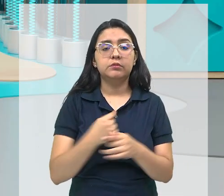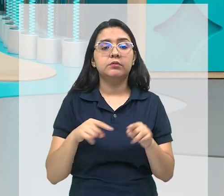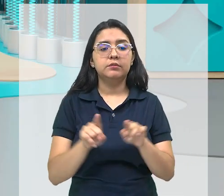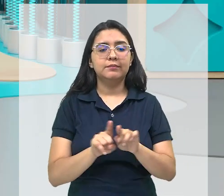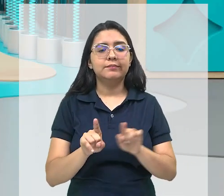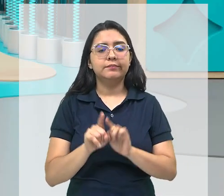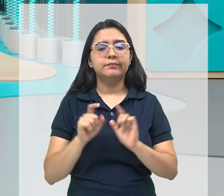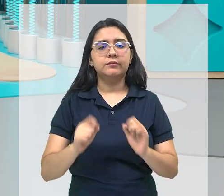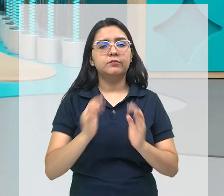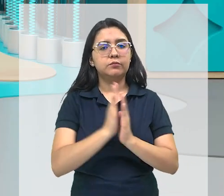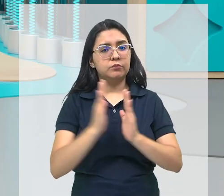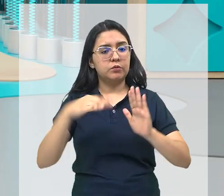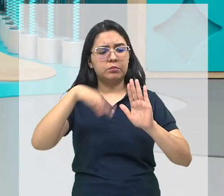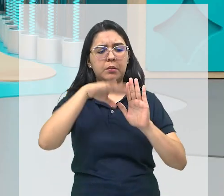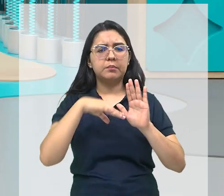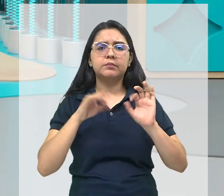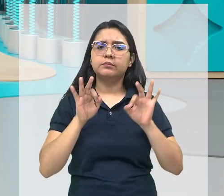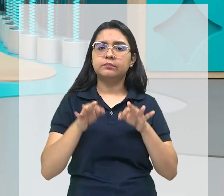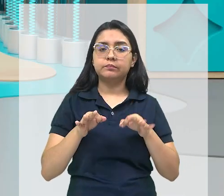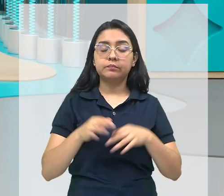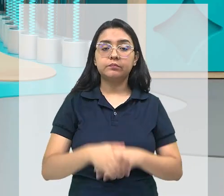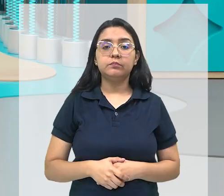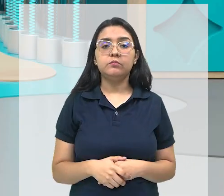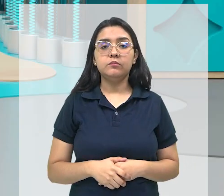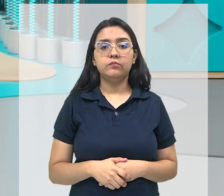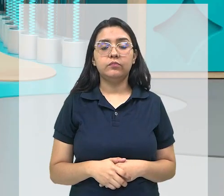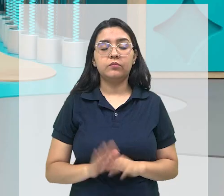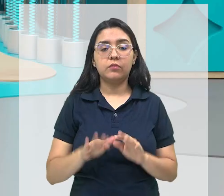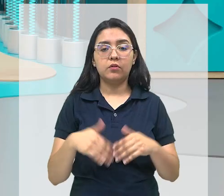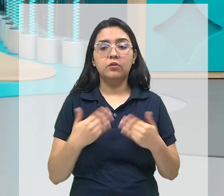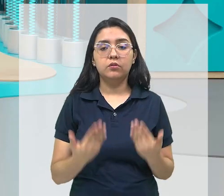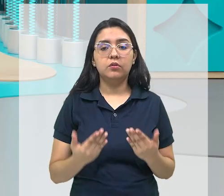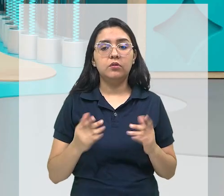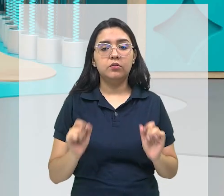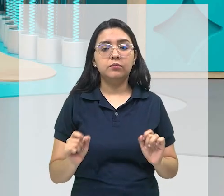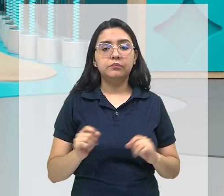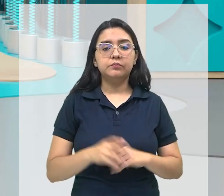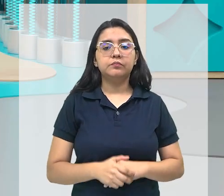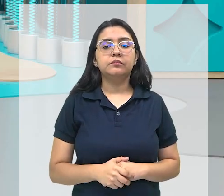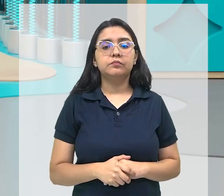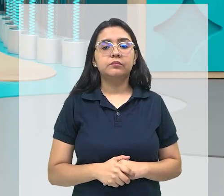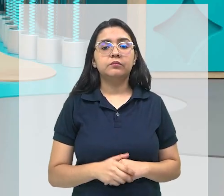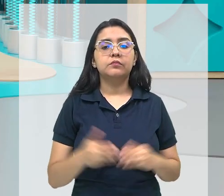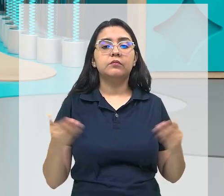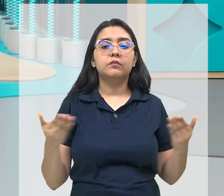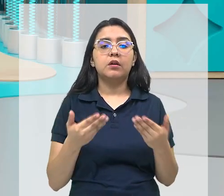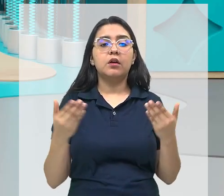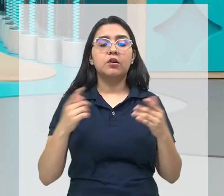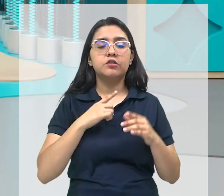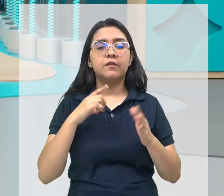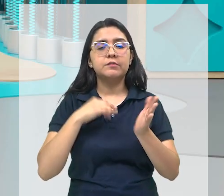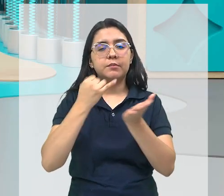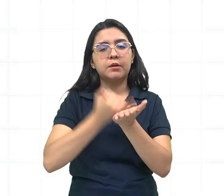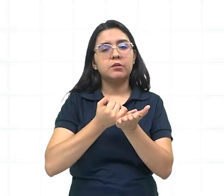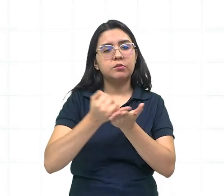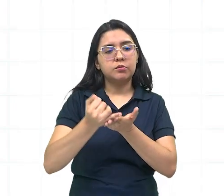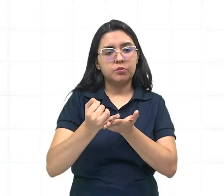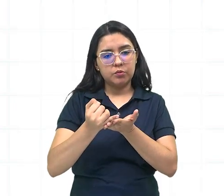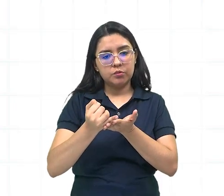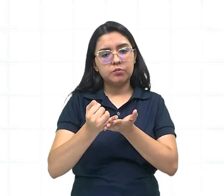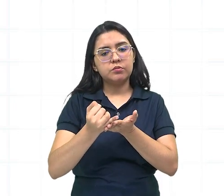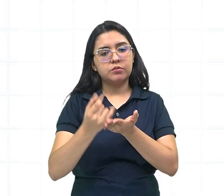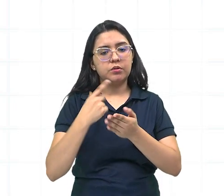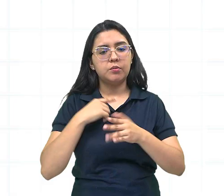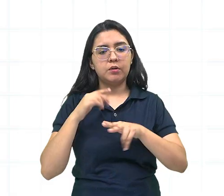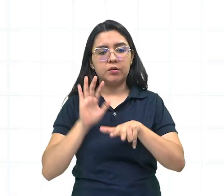tomar os procedimentos corretos. Então, nós vamos aqui fazer uma introdução aos primeiros